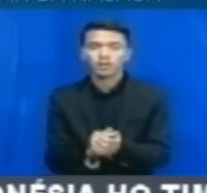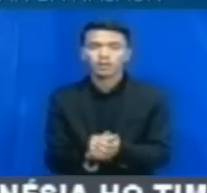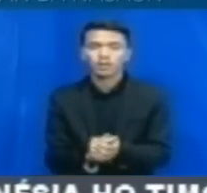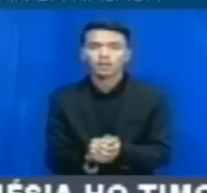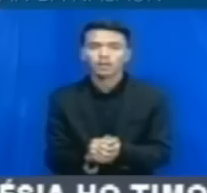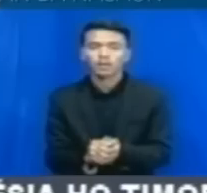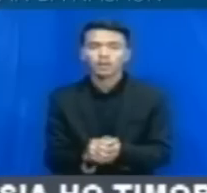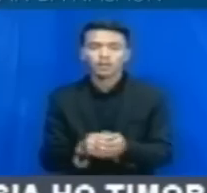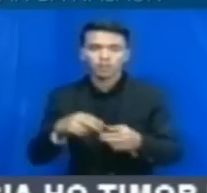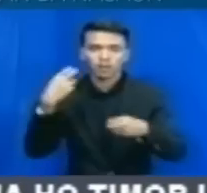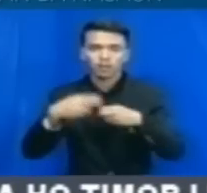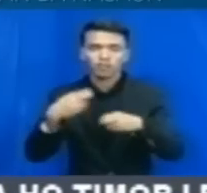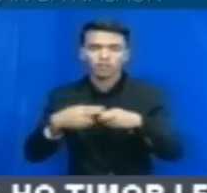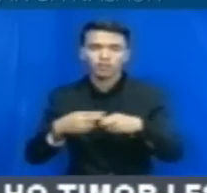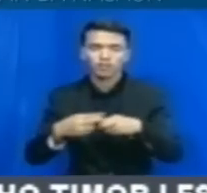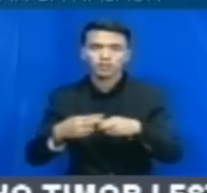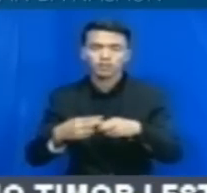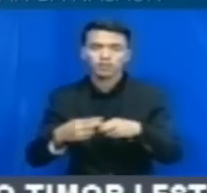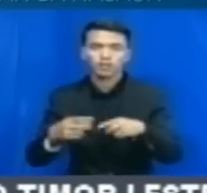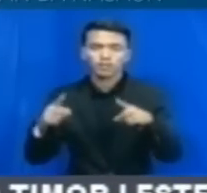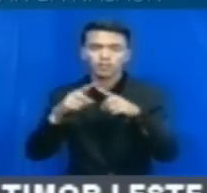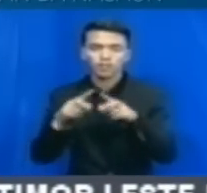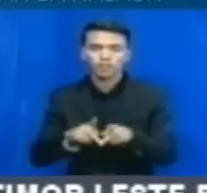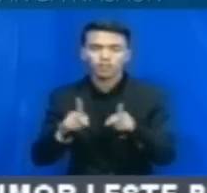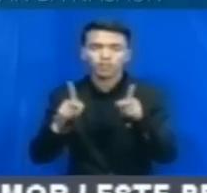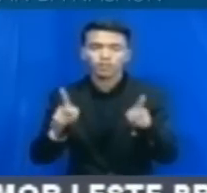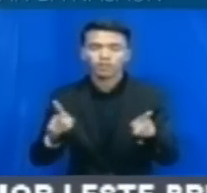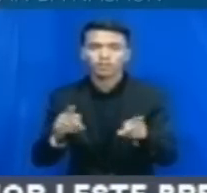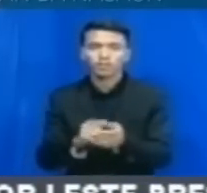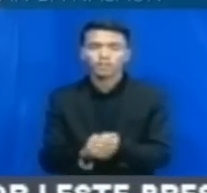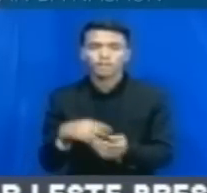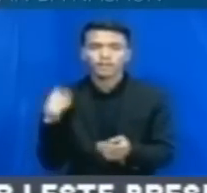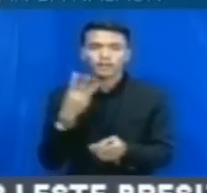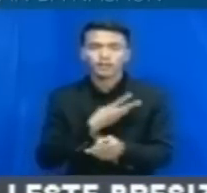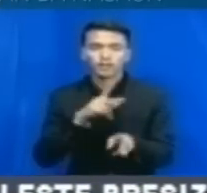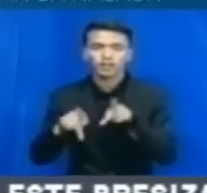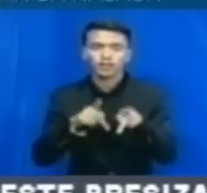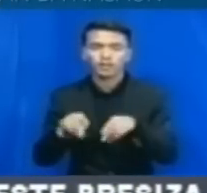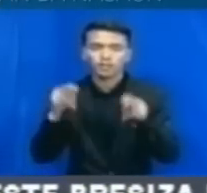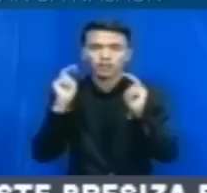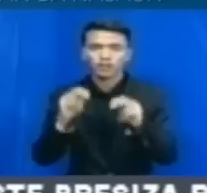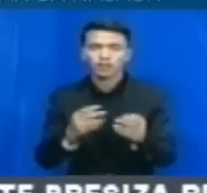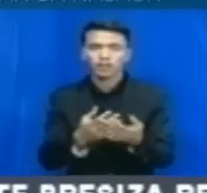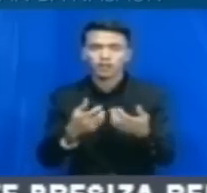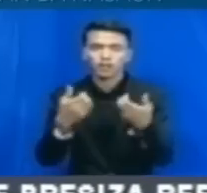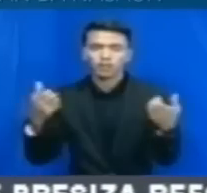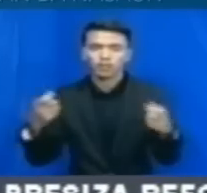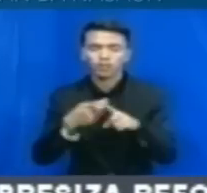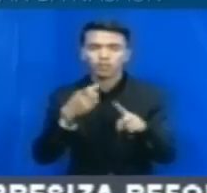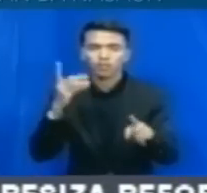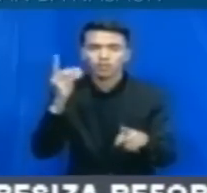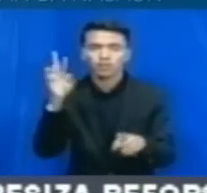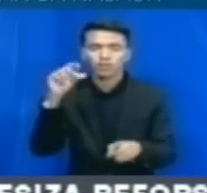mak amiasa bens public sera itenia mal ten ki hado husi buat ida be droga